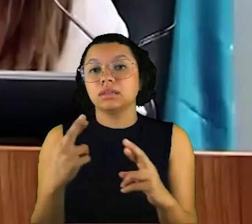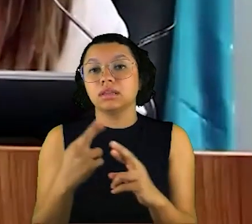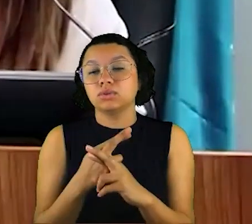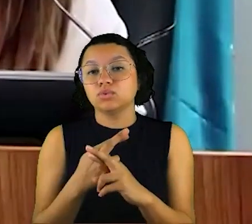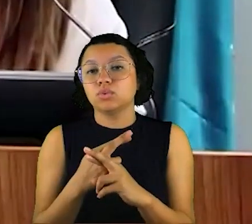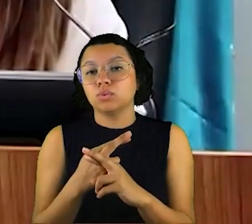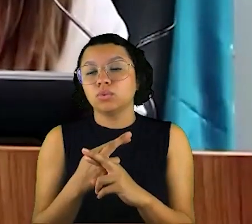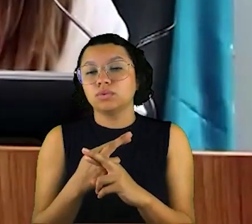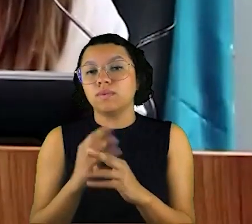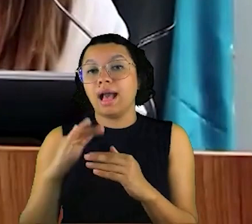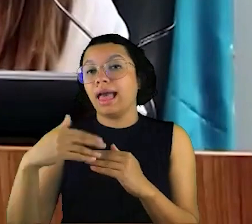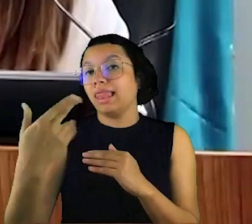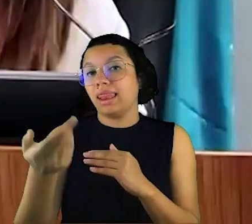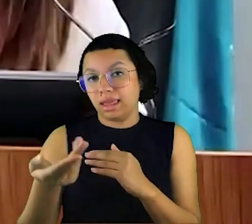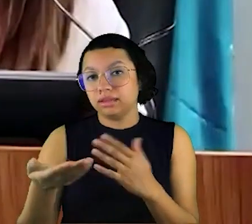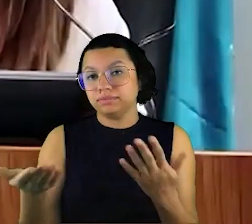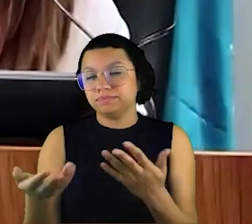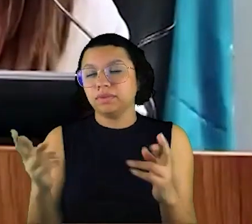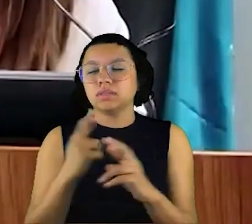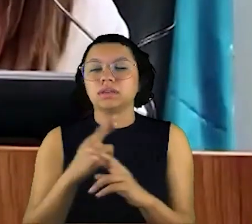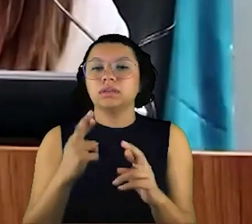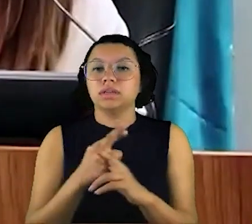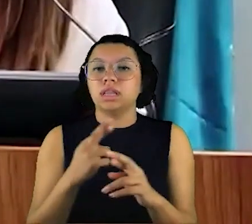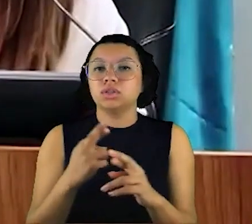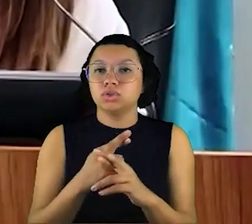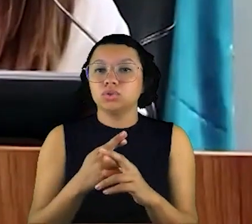as relações cada vez mais